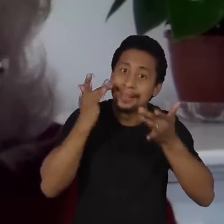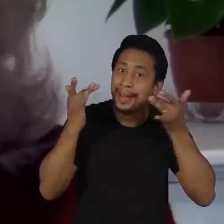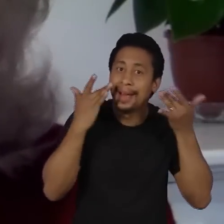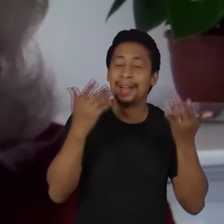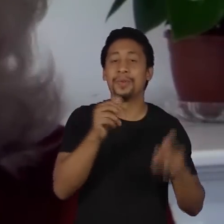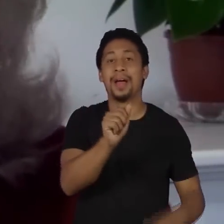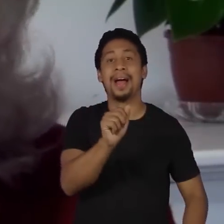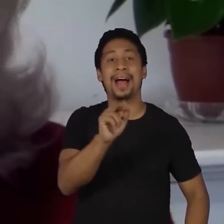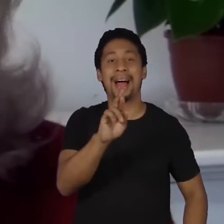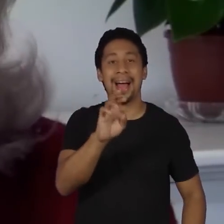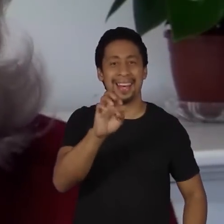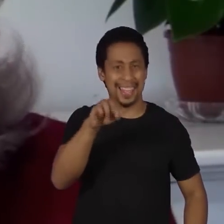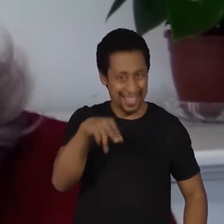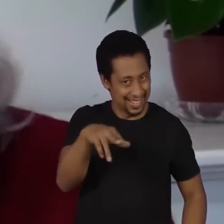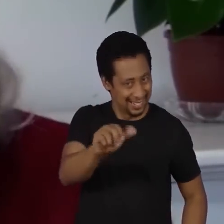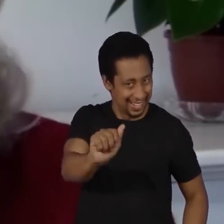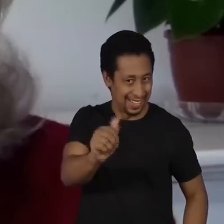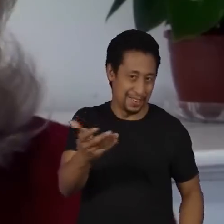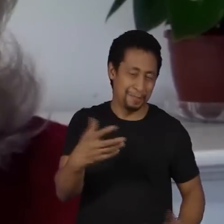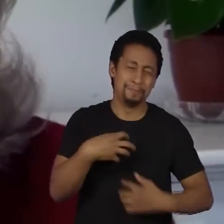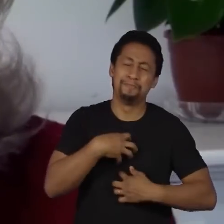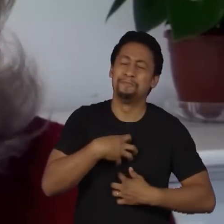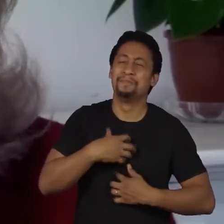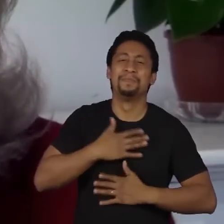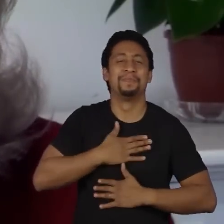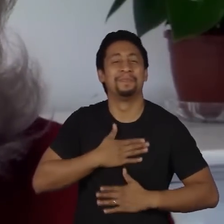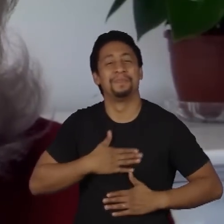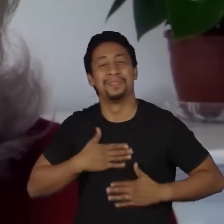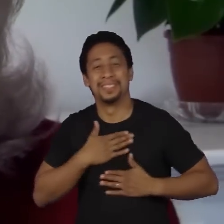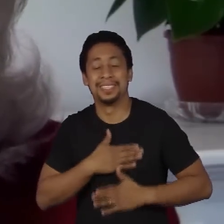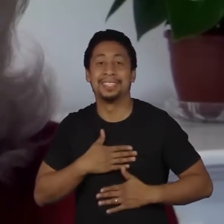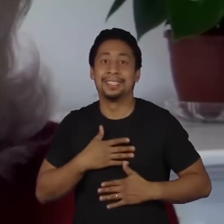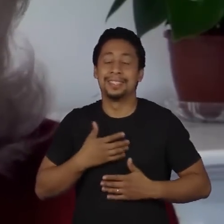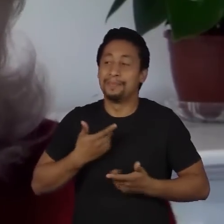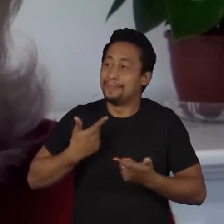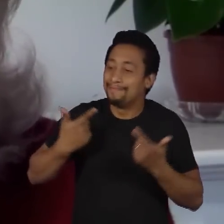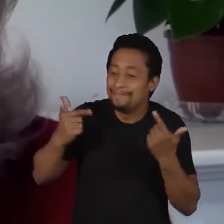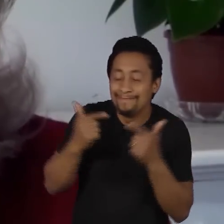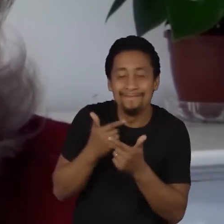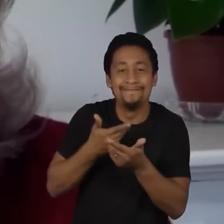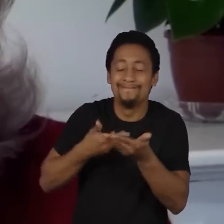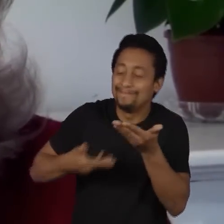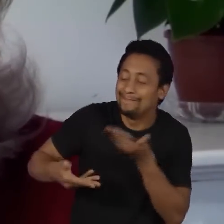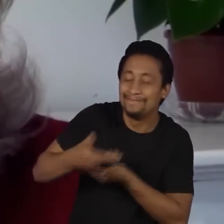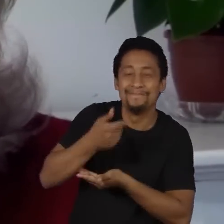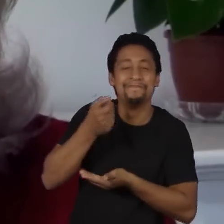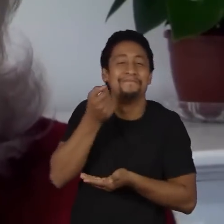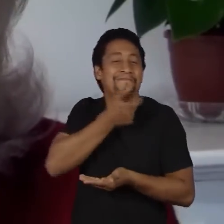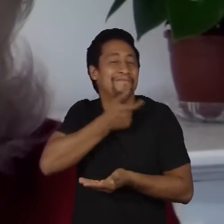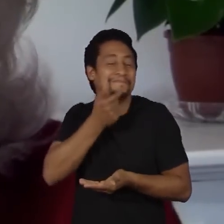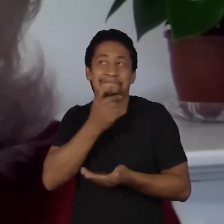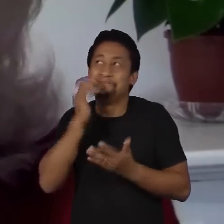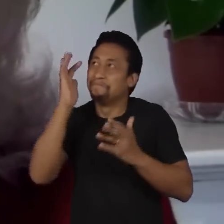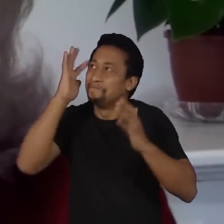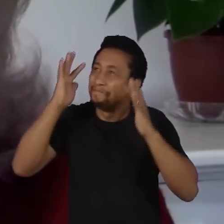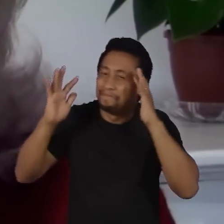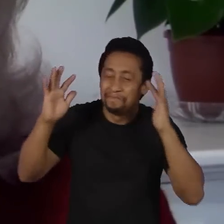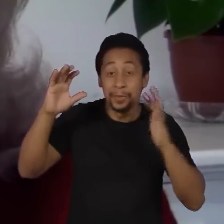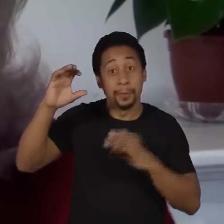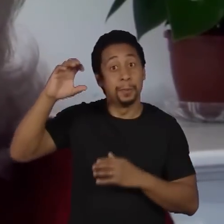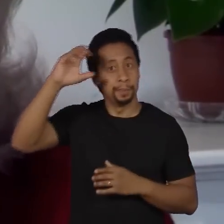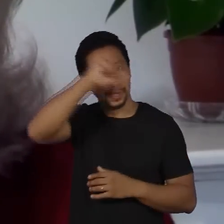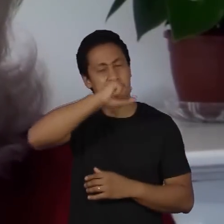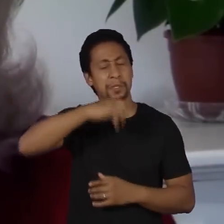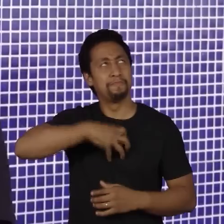prazeroso sempre, era sempre muito bem-humorado, muito brilhante, muito um aprendizado